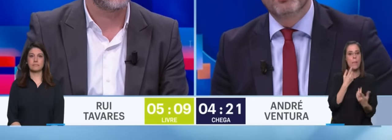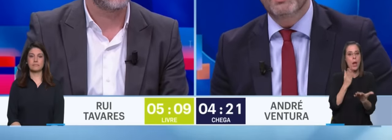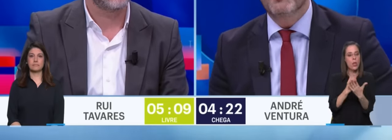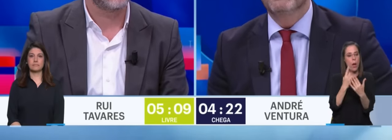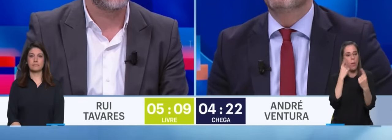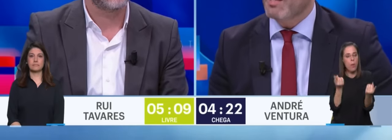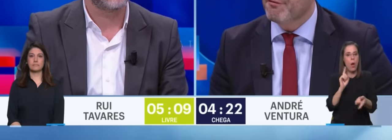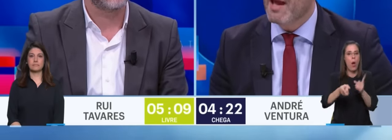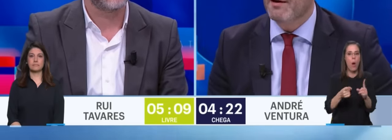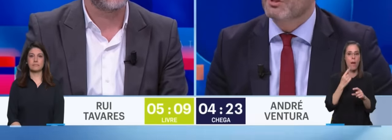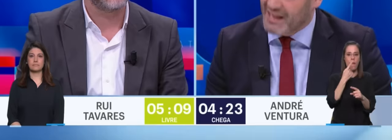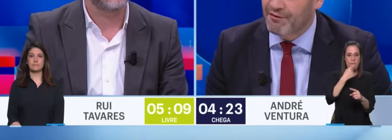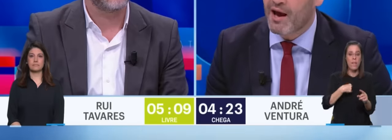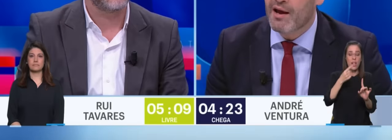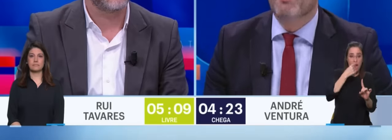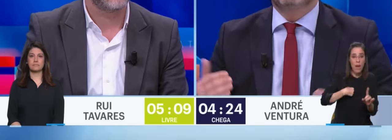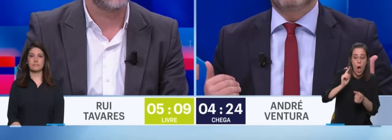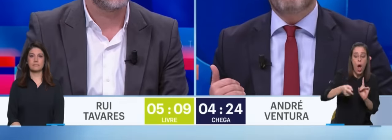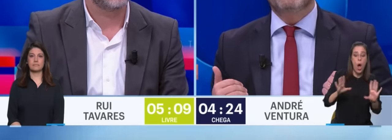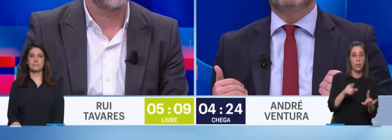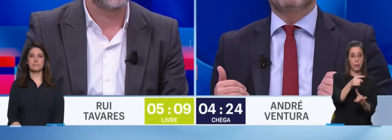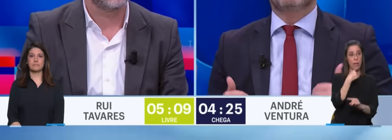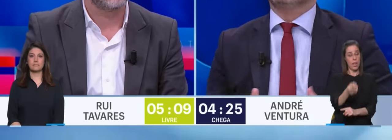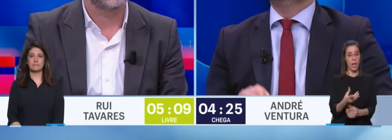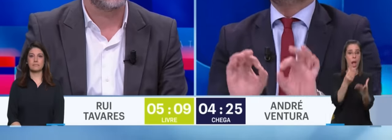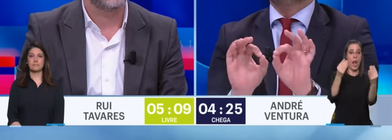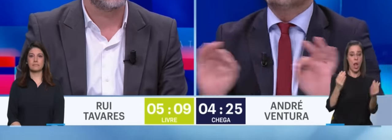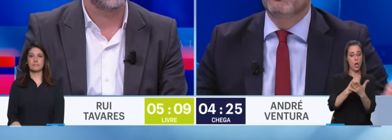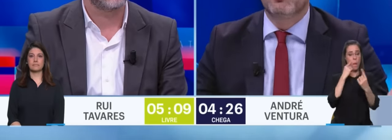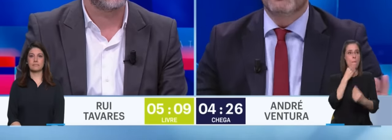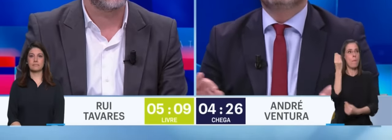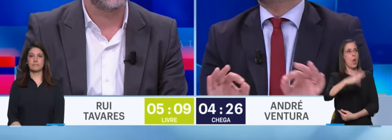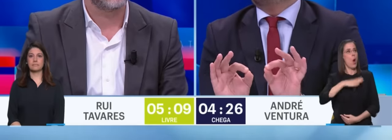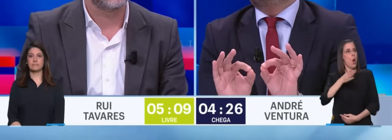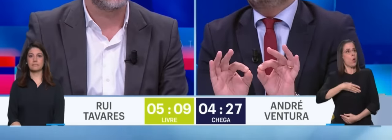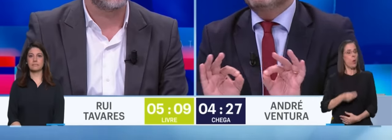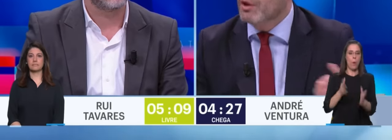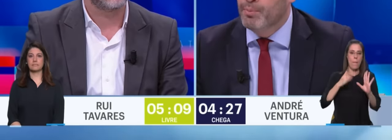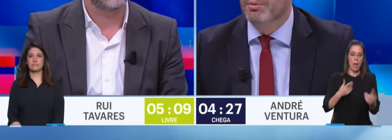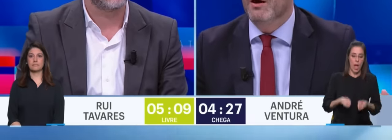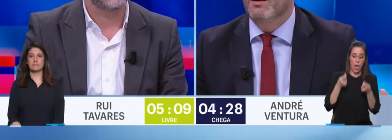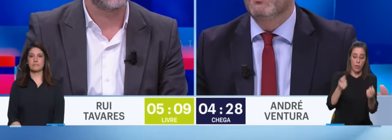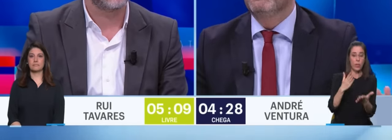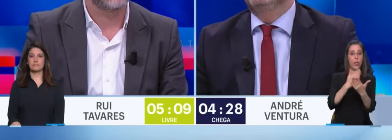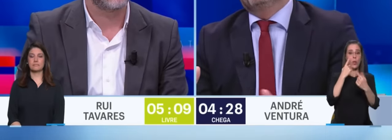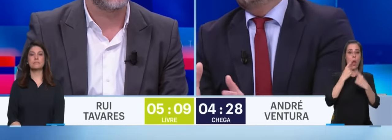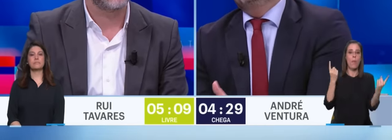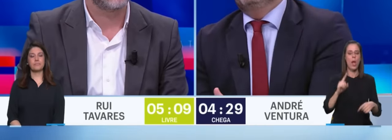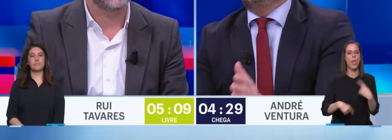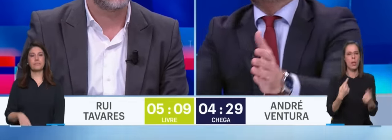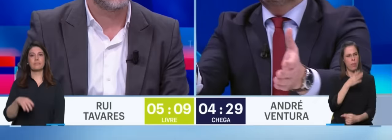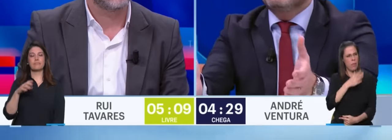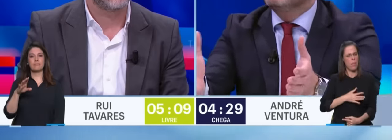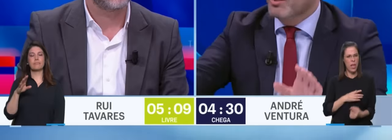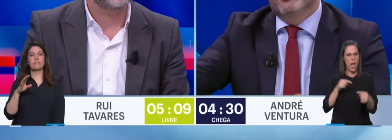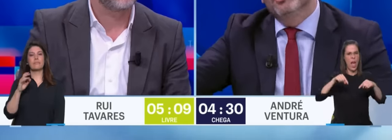escola pública não está a falhar está a falhar Porque se o Rui tavar diz tanto que a escola pública é o melhor do mundo que temos que investir na escola pública e depois me diz que